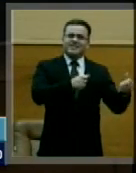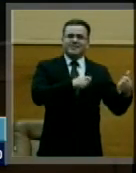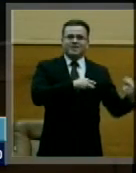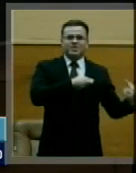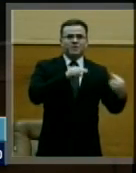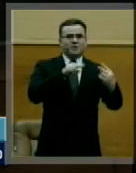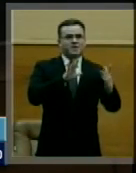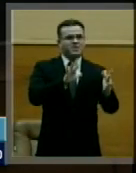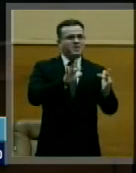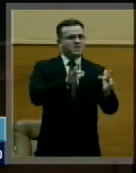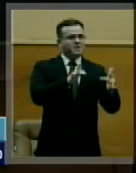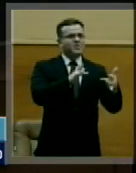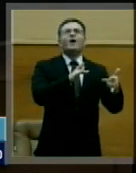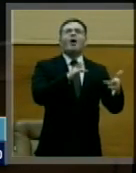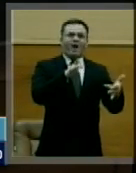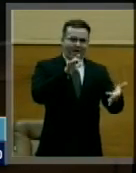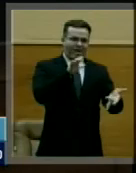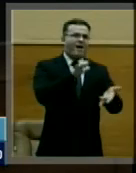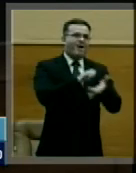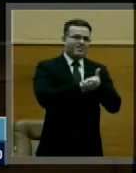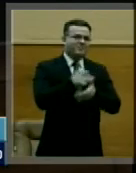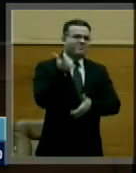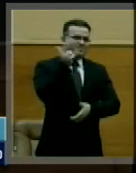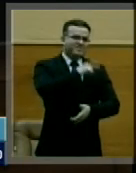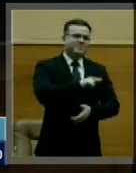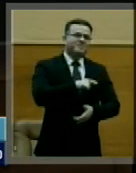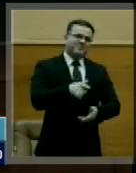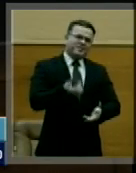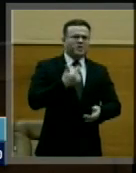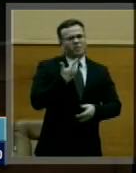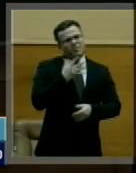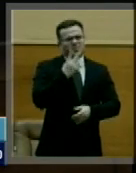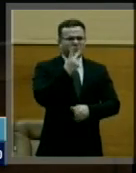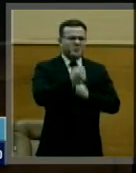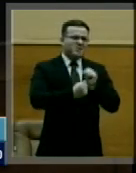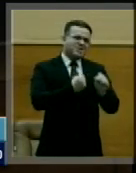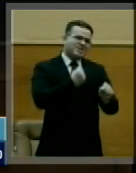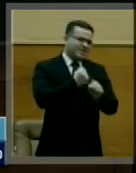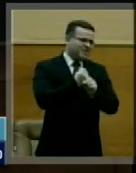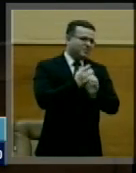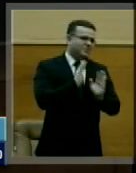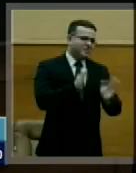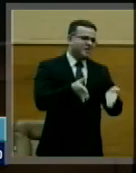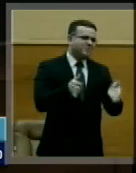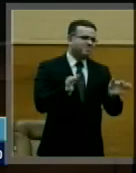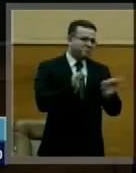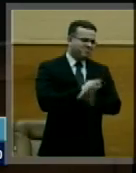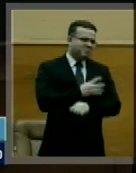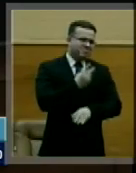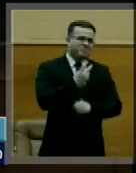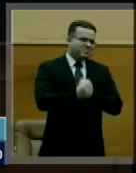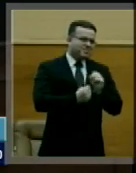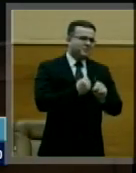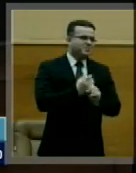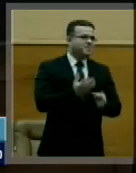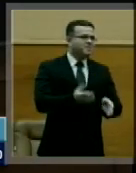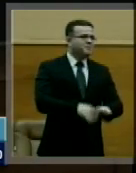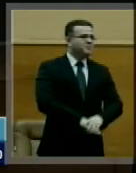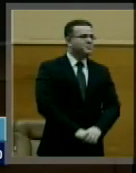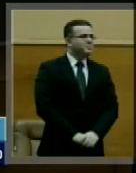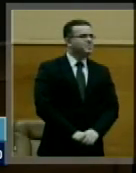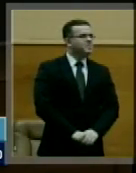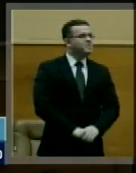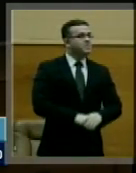namoro que saiu o casamento, e acho que com 2 anos de namoro.